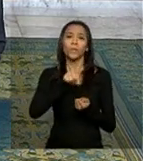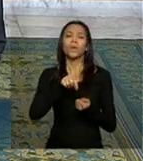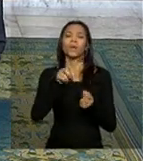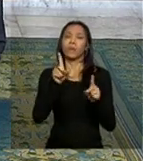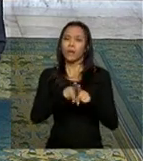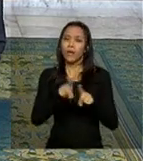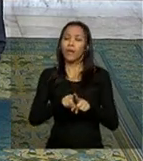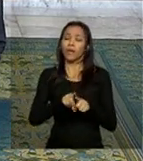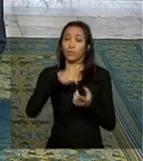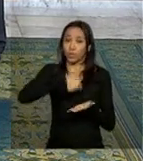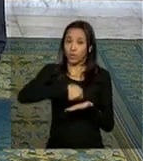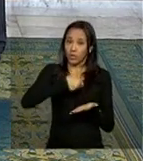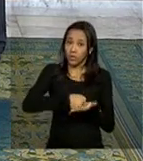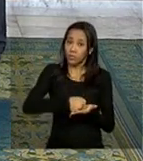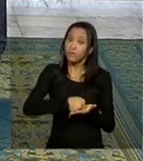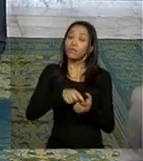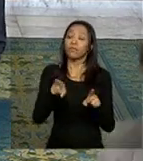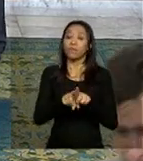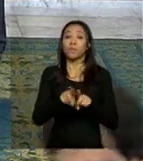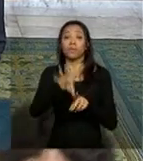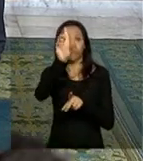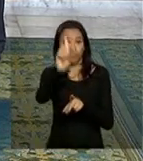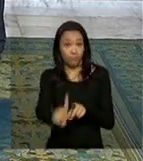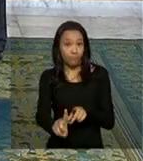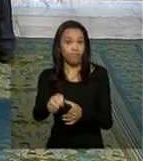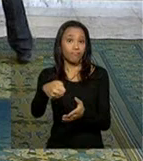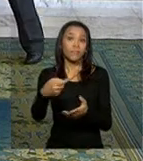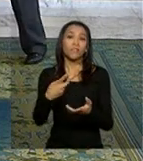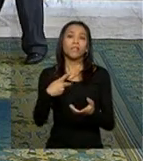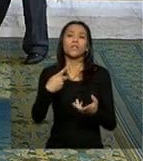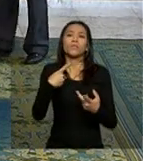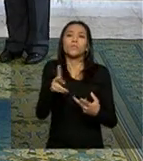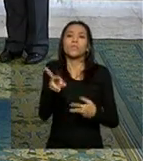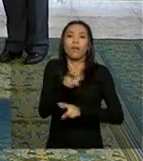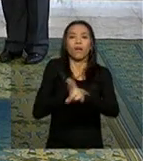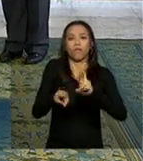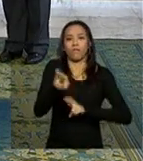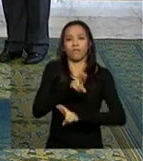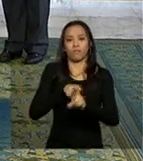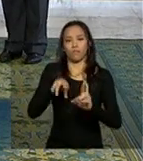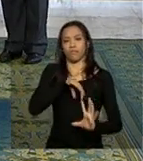direitos e aos deveres dos Estados na condução de suas relações.